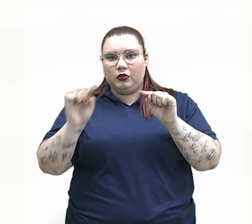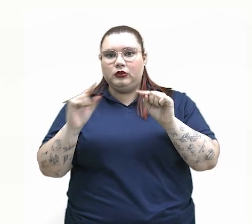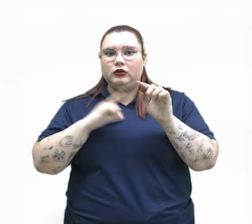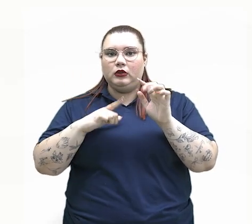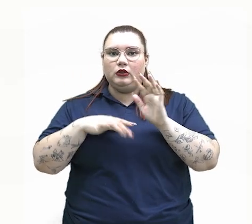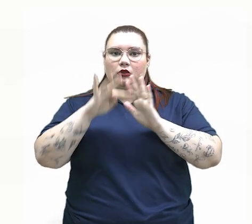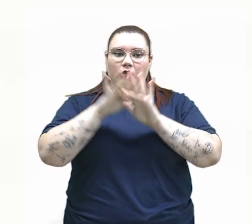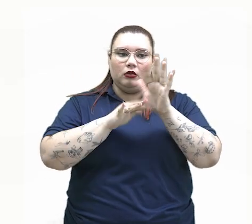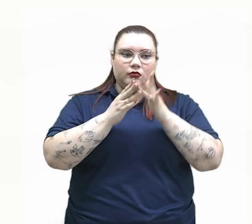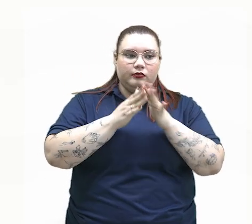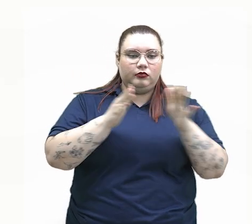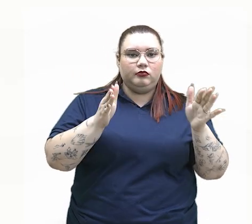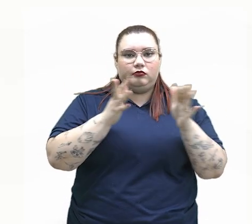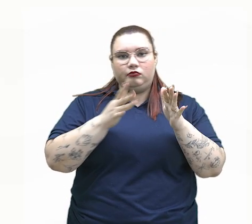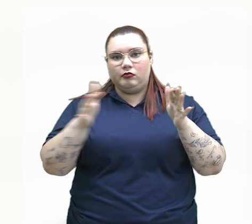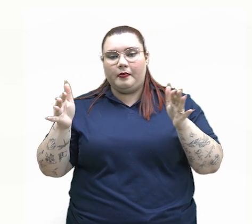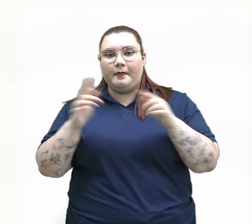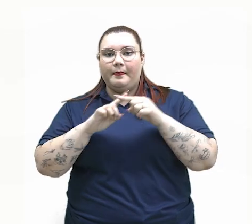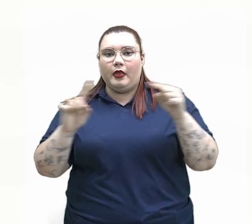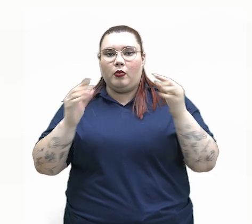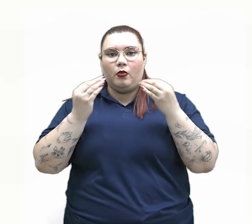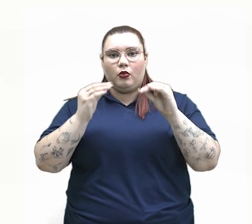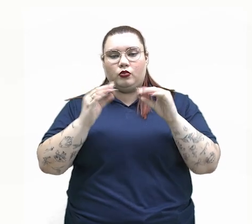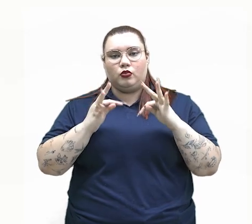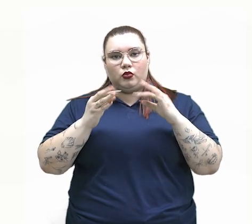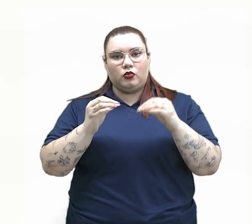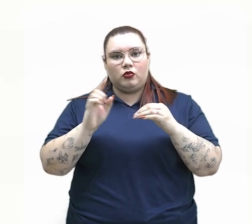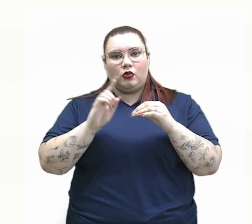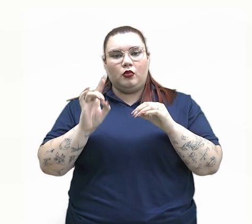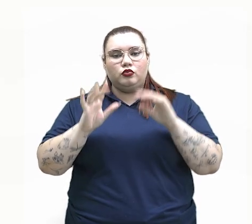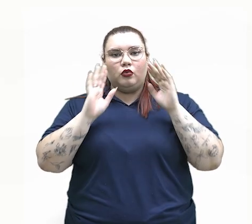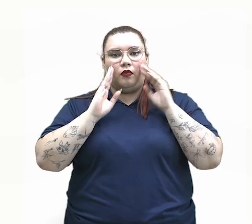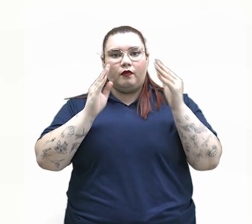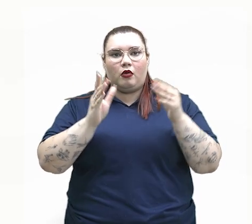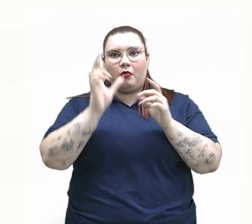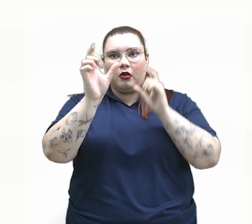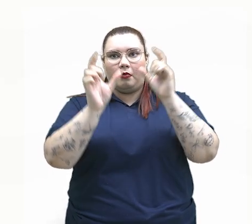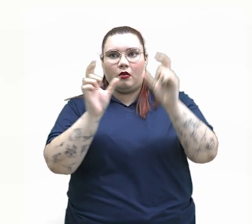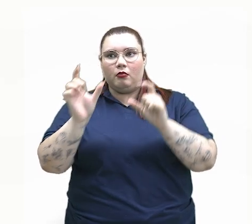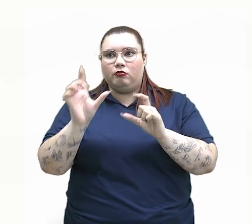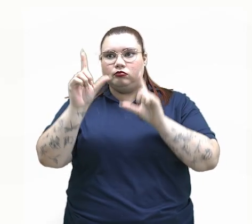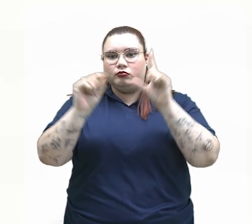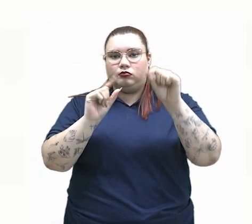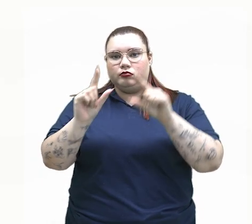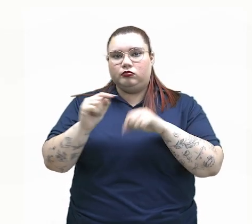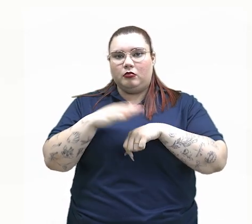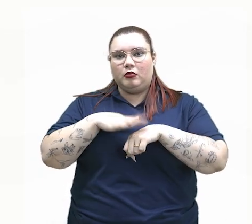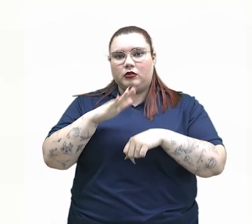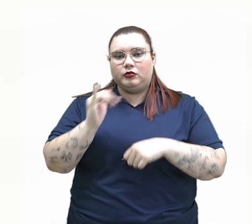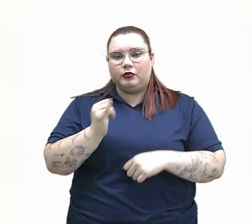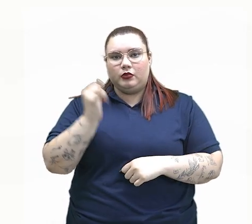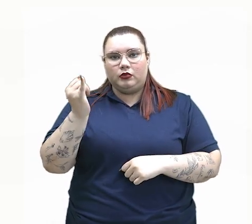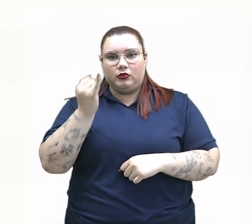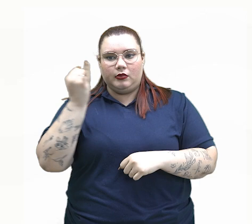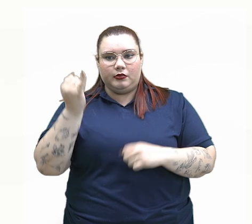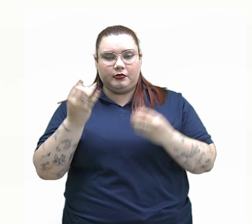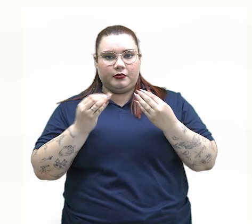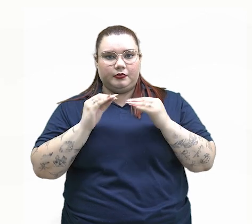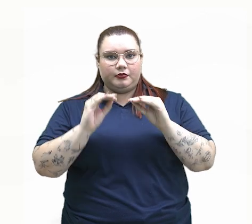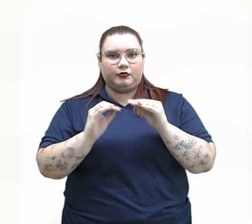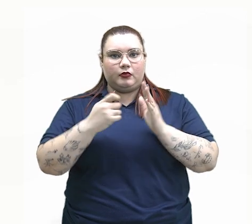texto ainda, tá? Mas a gente não colocou tudo para focar especificamente no que é, né, válido ali